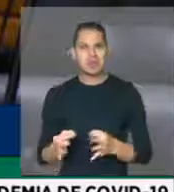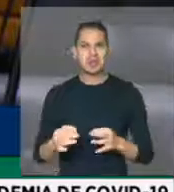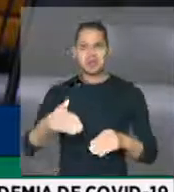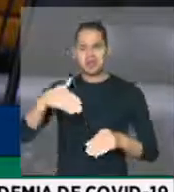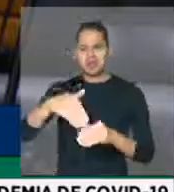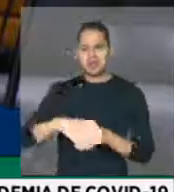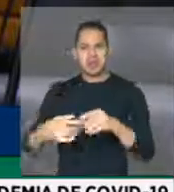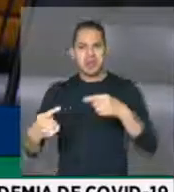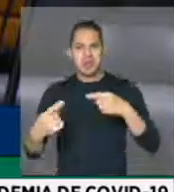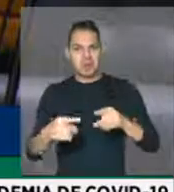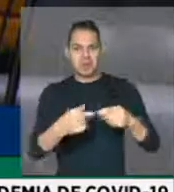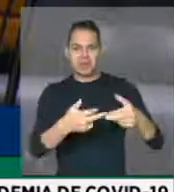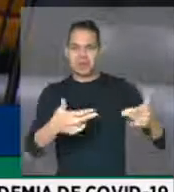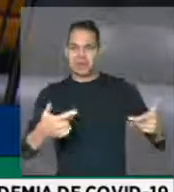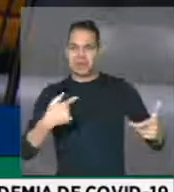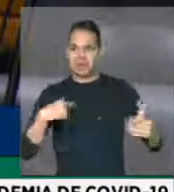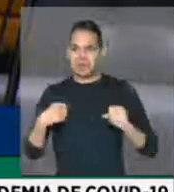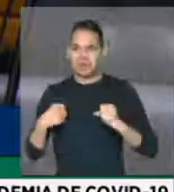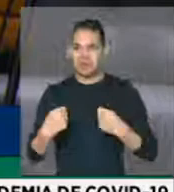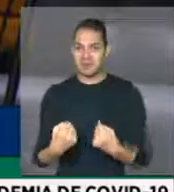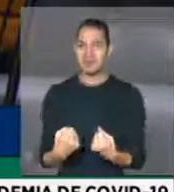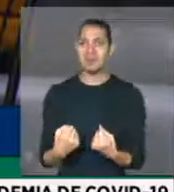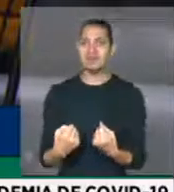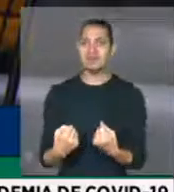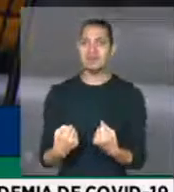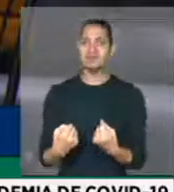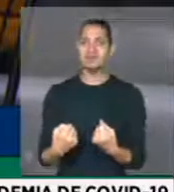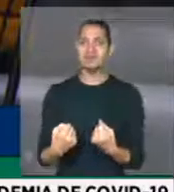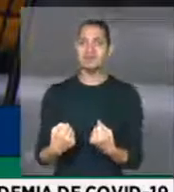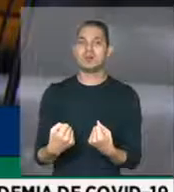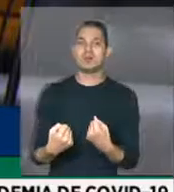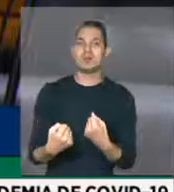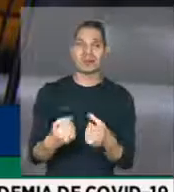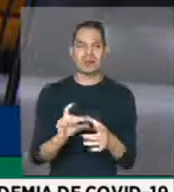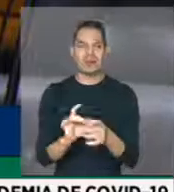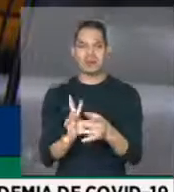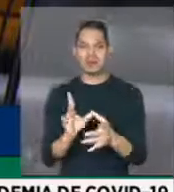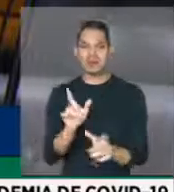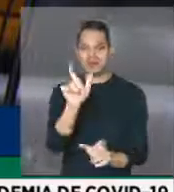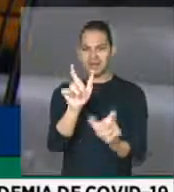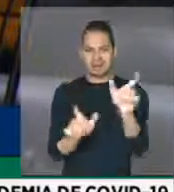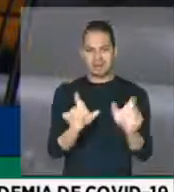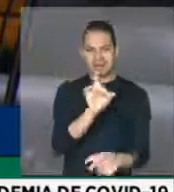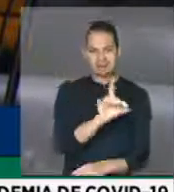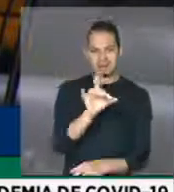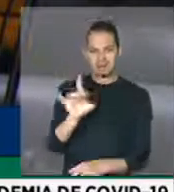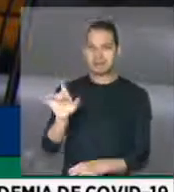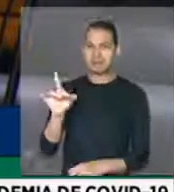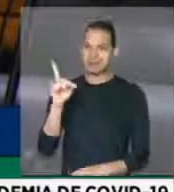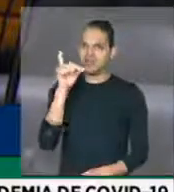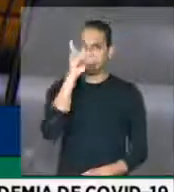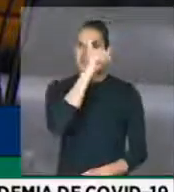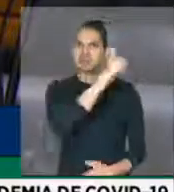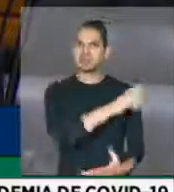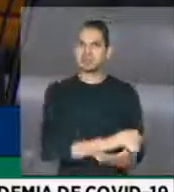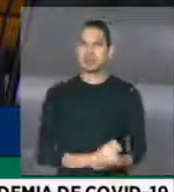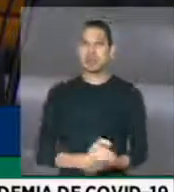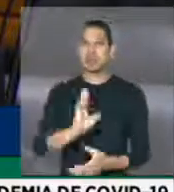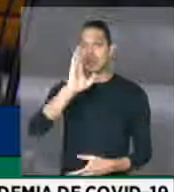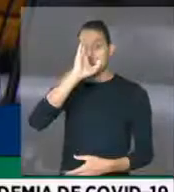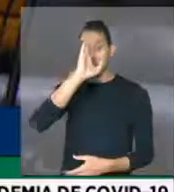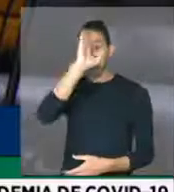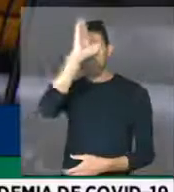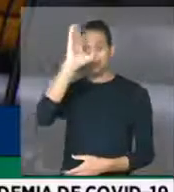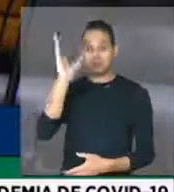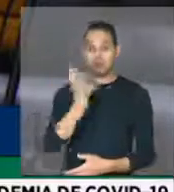mais defende, ou uma das coisas que nós mais defendemos, a liberdade individual, é muito difícil. Principalmente quando isso é